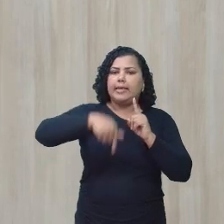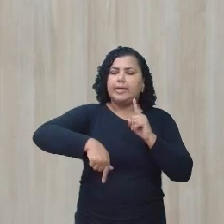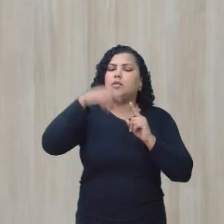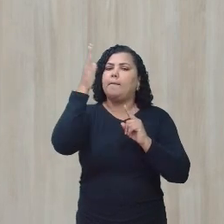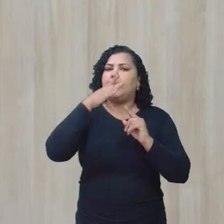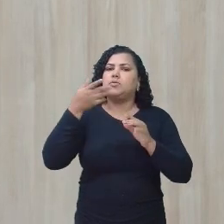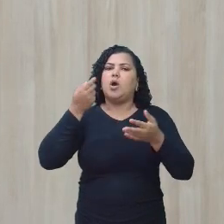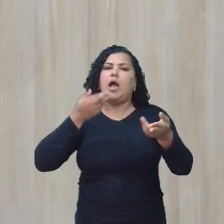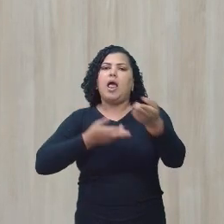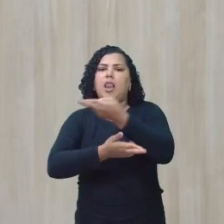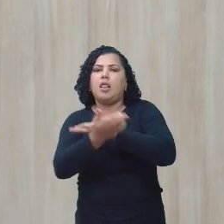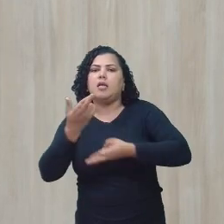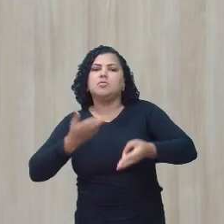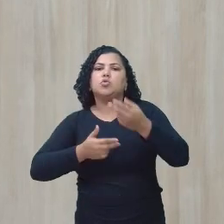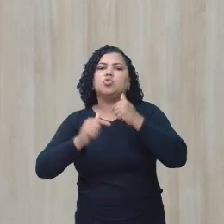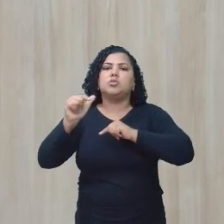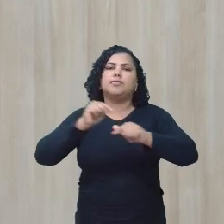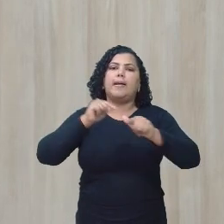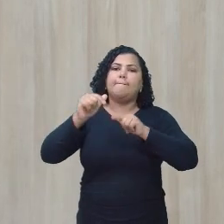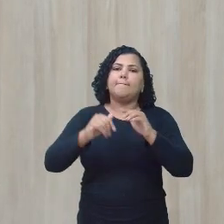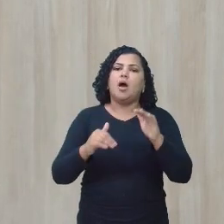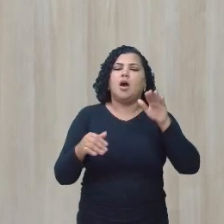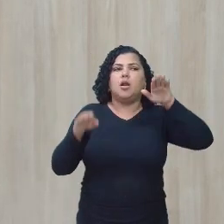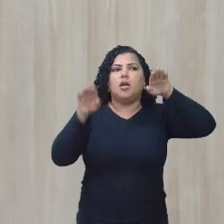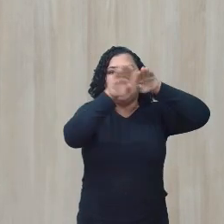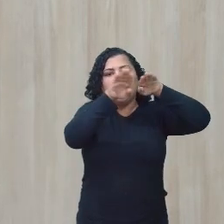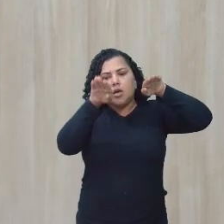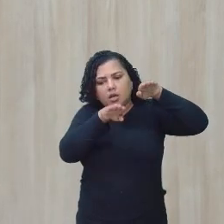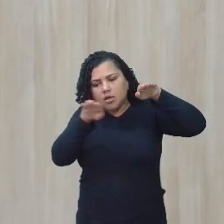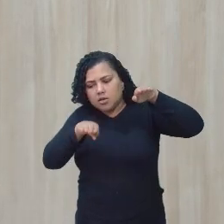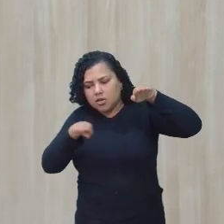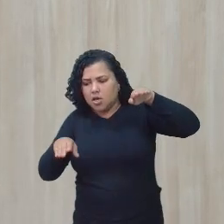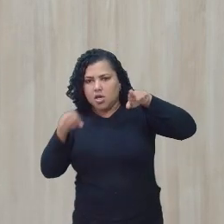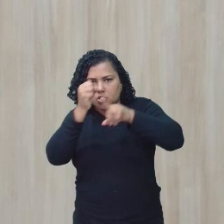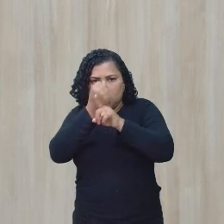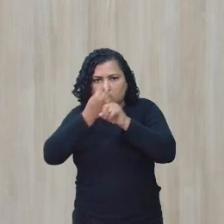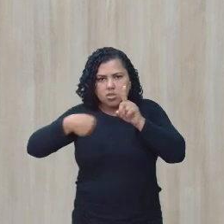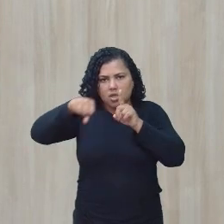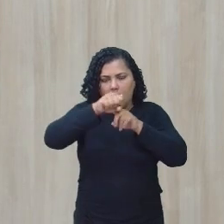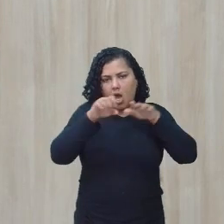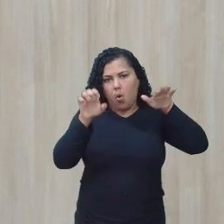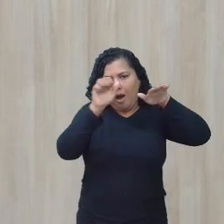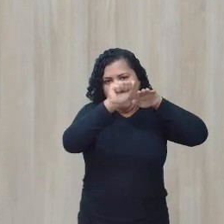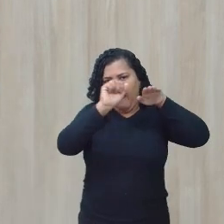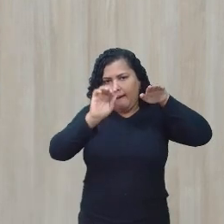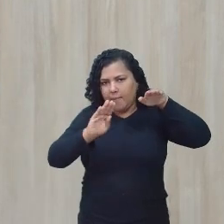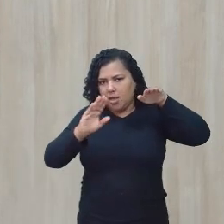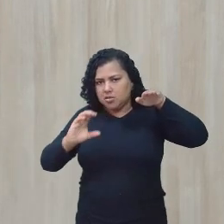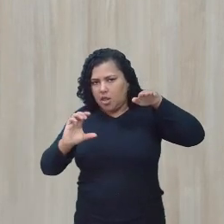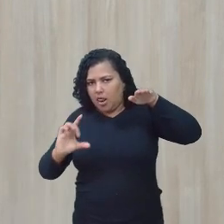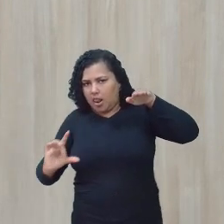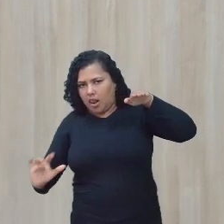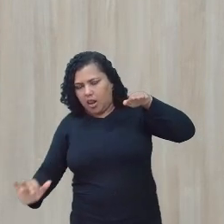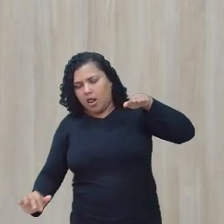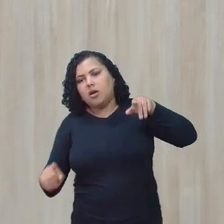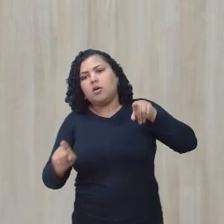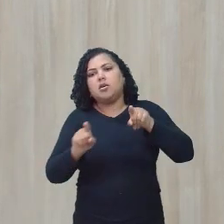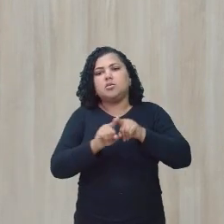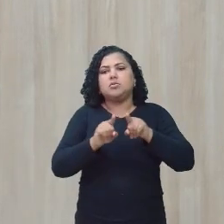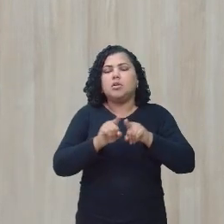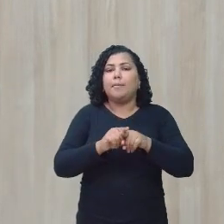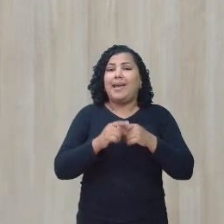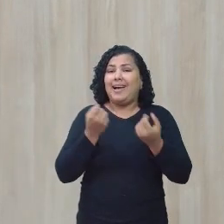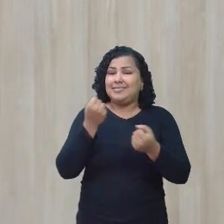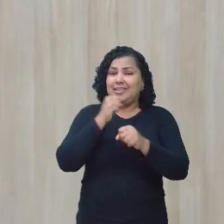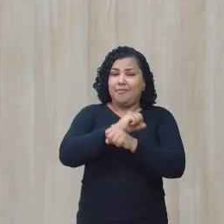trabalho, das hierarquias sociais, das questões raciais, enfim. a escravidão estava presente e, como